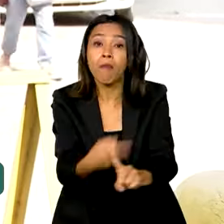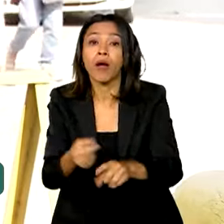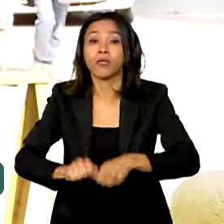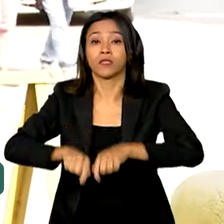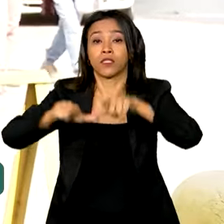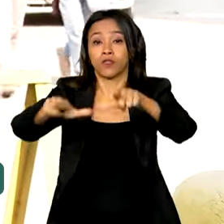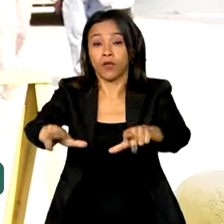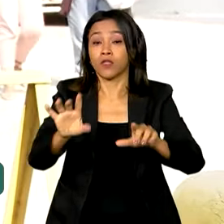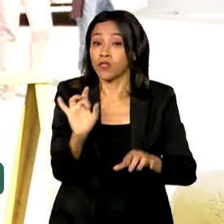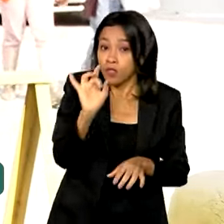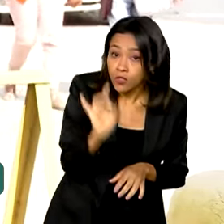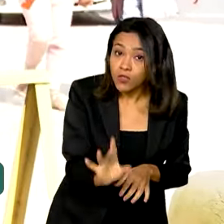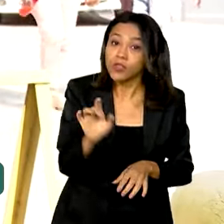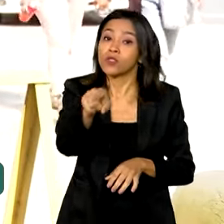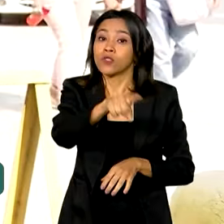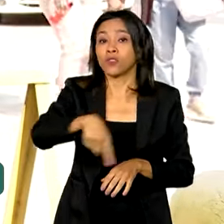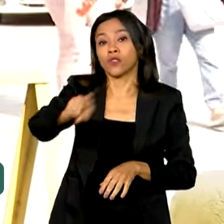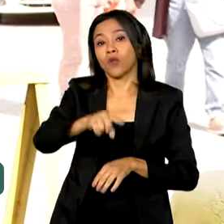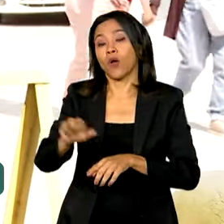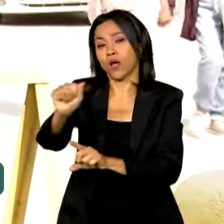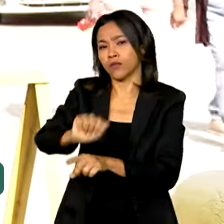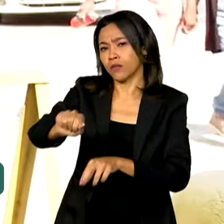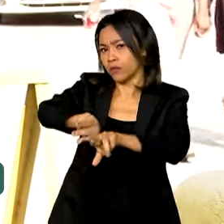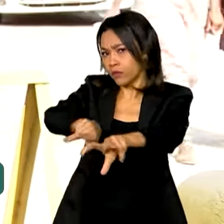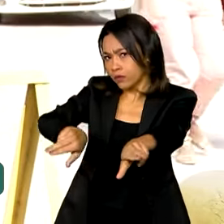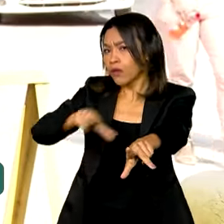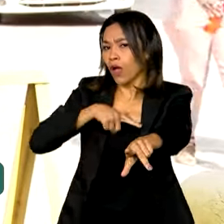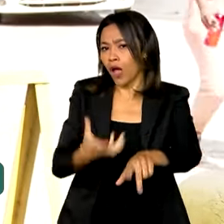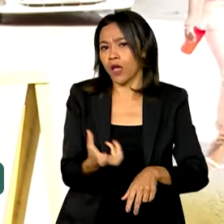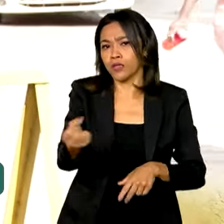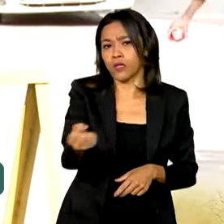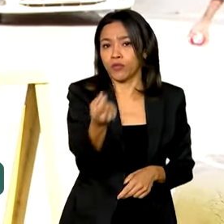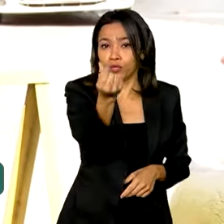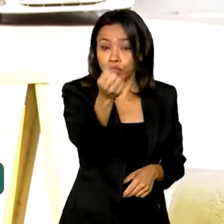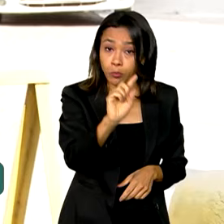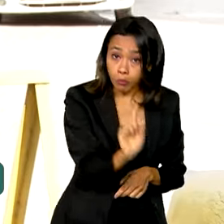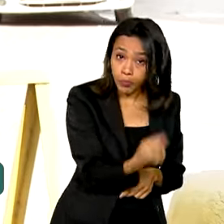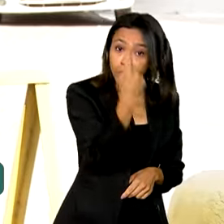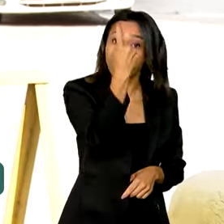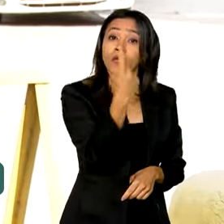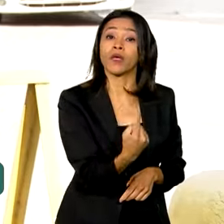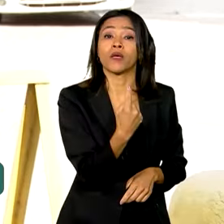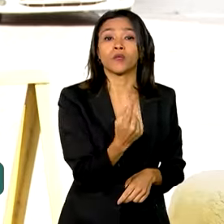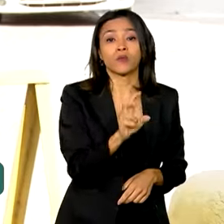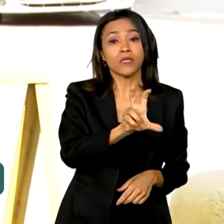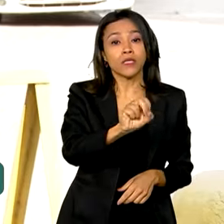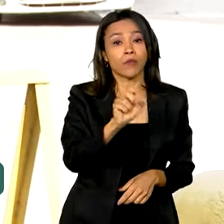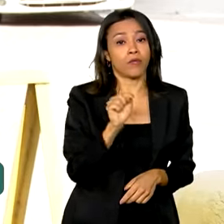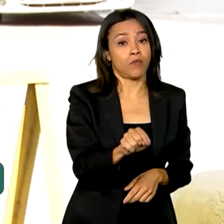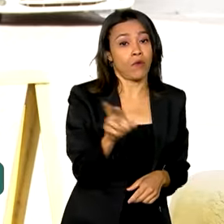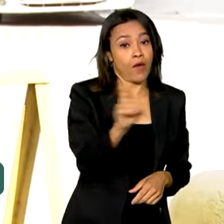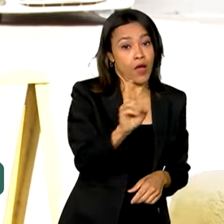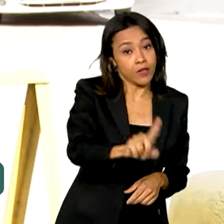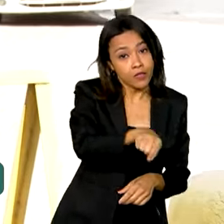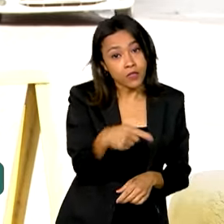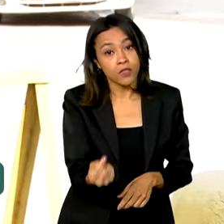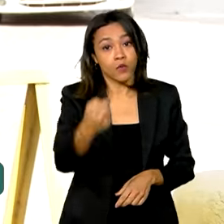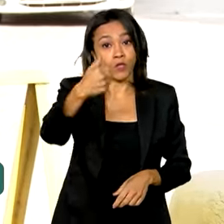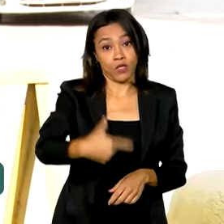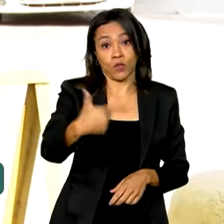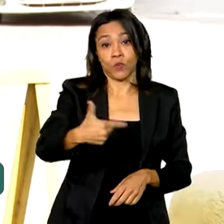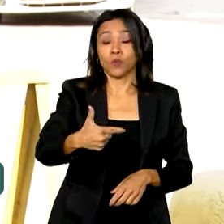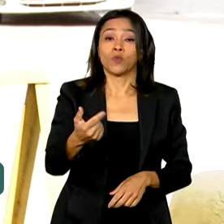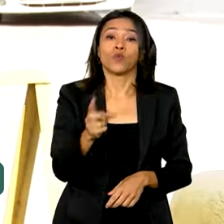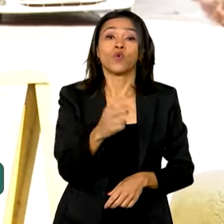organizações da sociedade civil podem receber a premiação em dinheiro. O primeiro colocado será premiado com R$50 mil, o segundo colocado